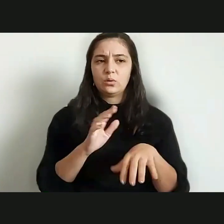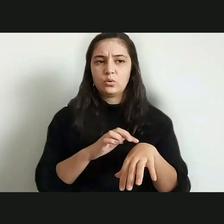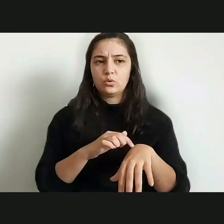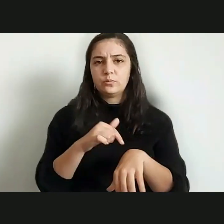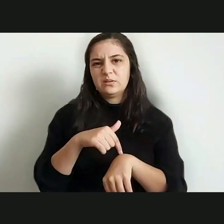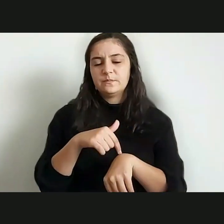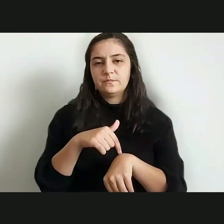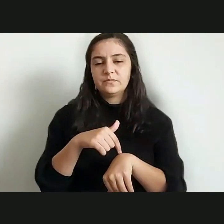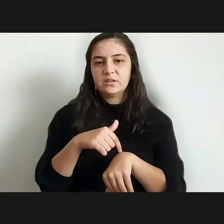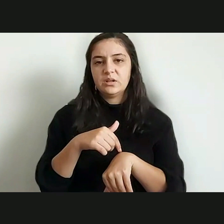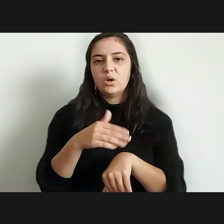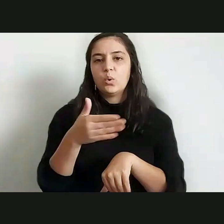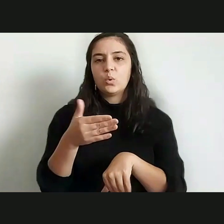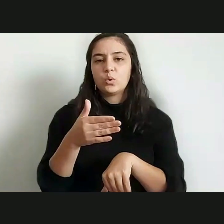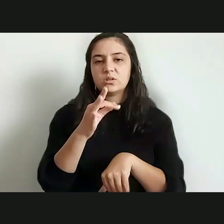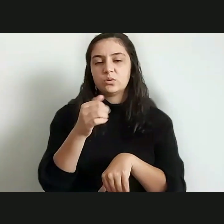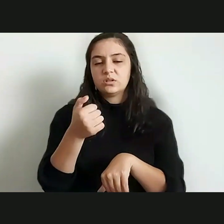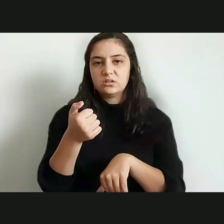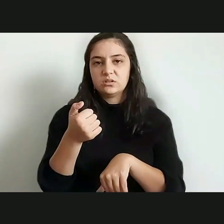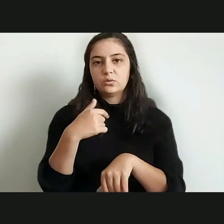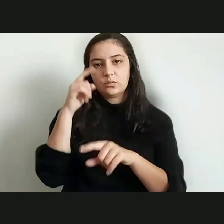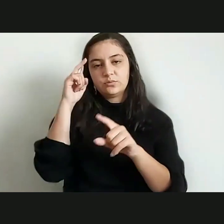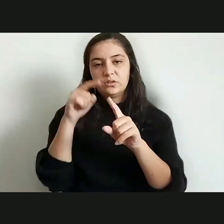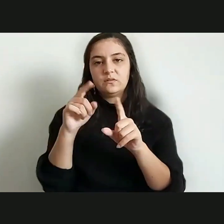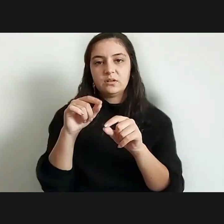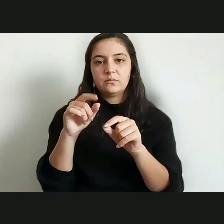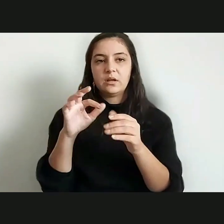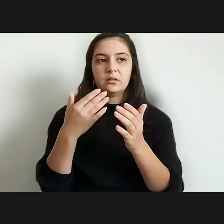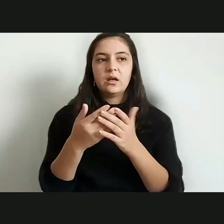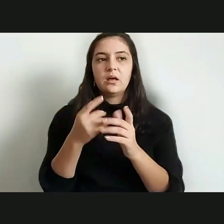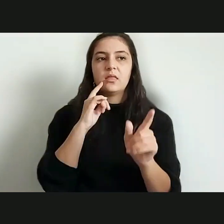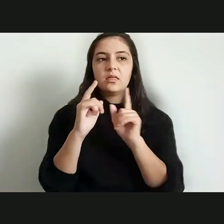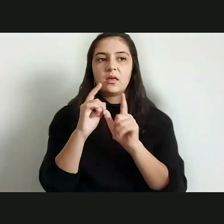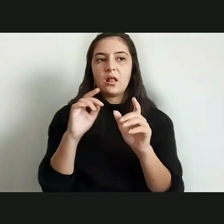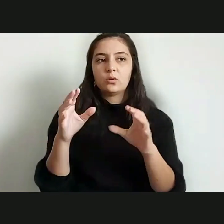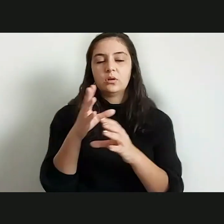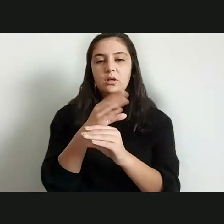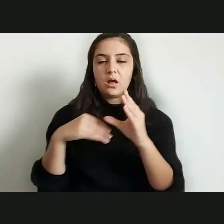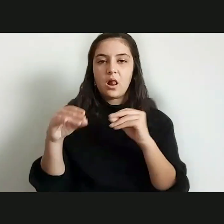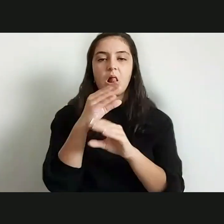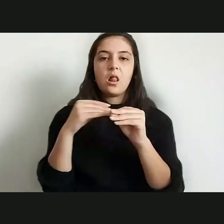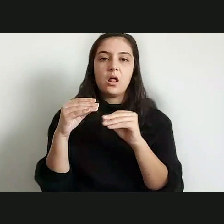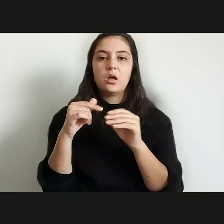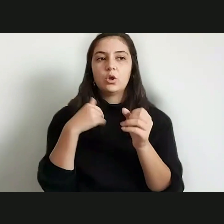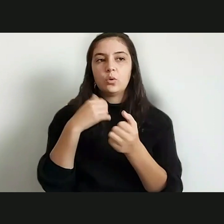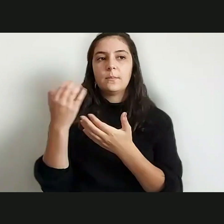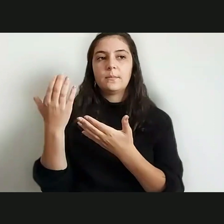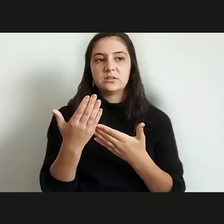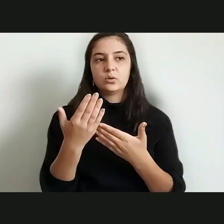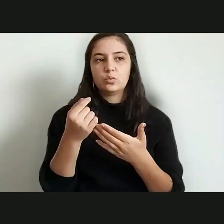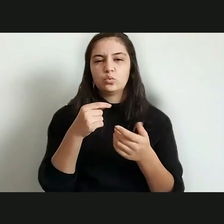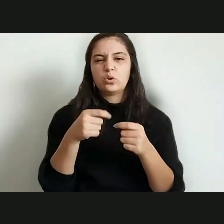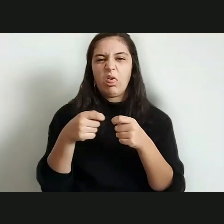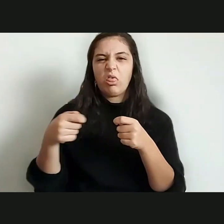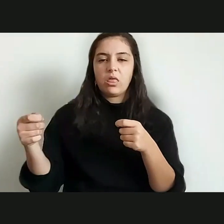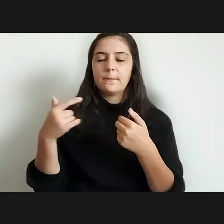são 11h45 e o objetivo também é haver este diálogo, esta conversa. Tenho aqui uma apresentação um pouco longa, mas eu vou